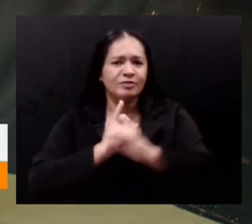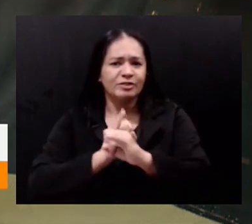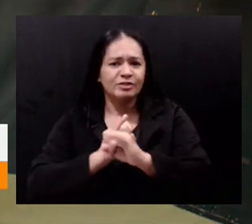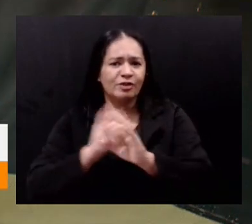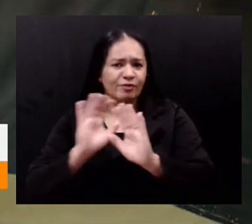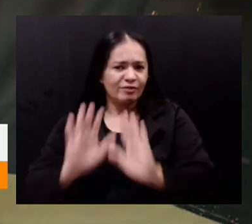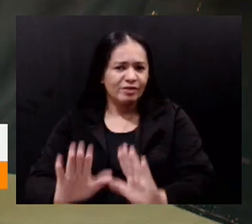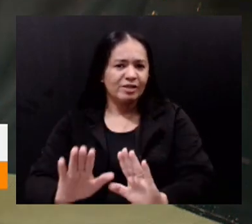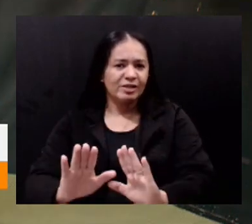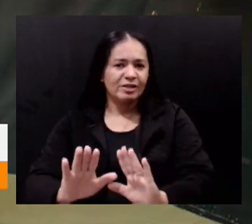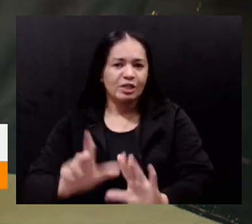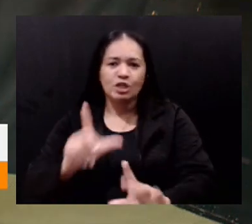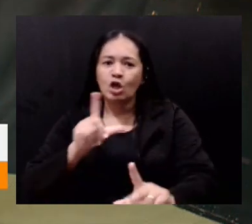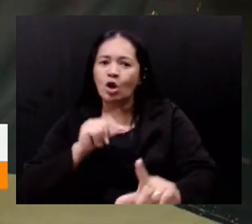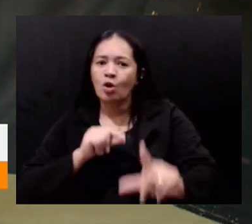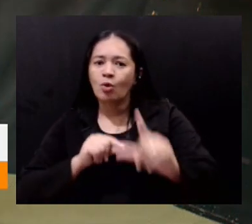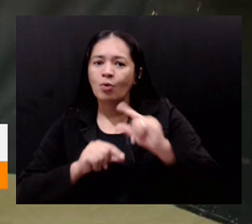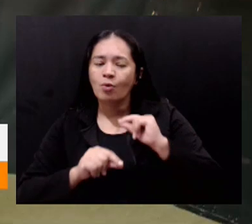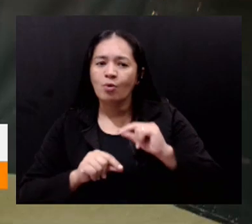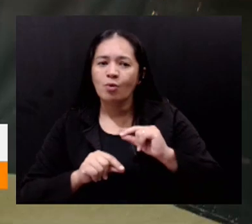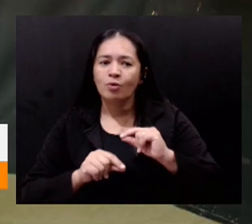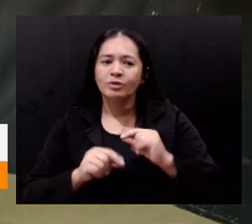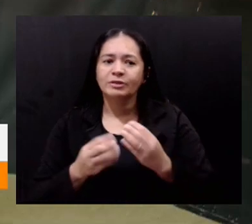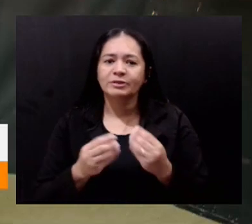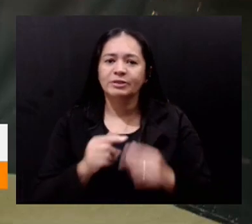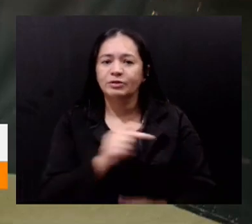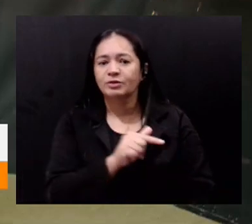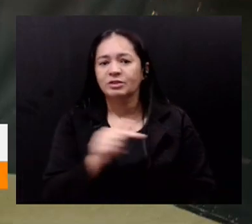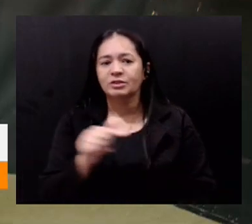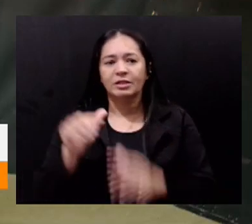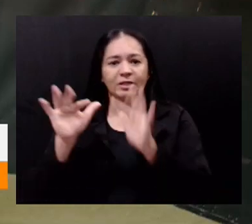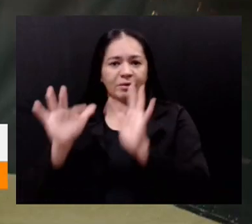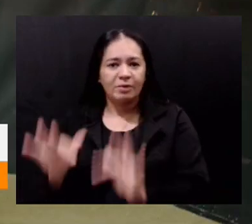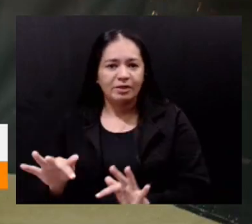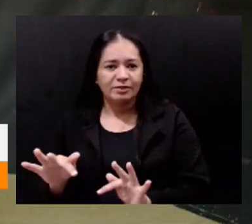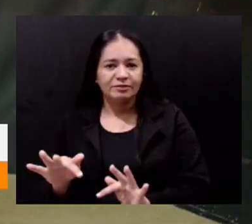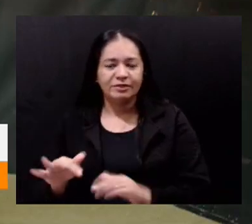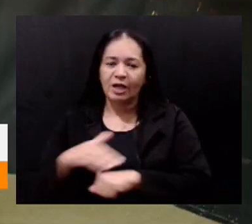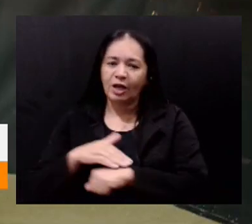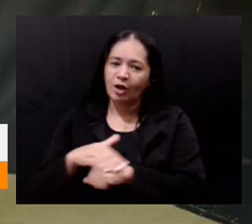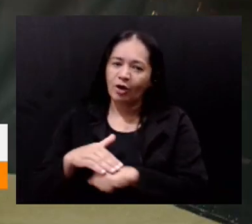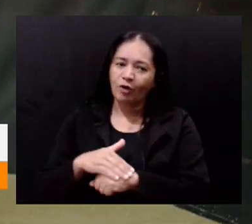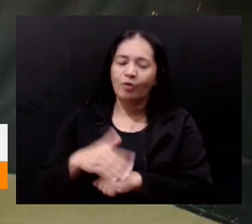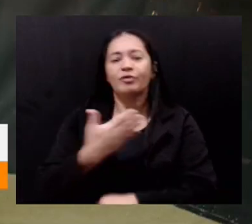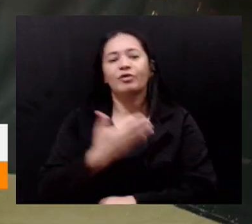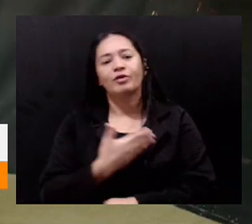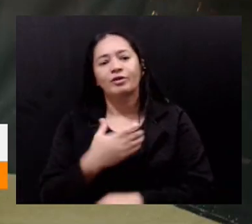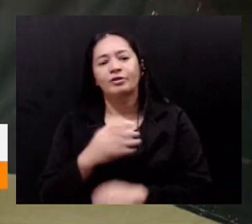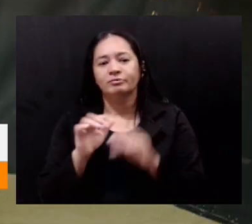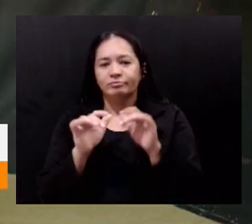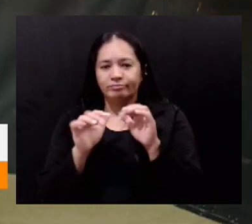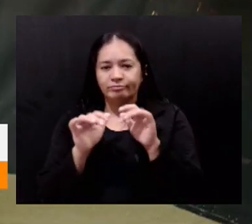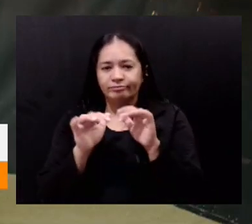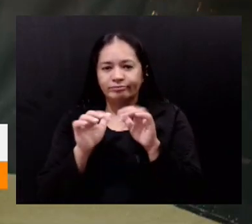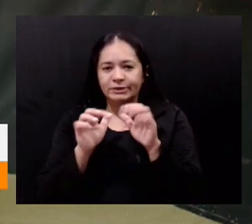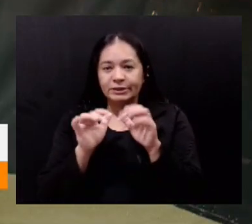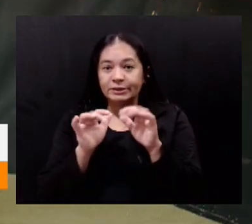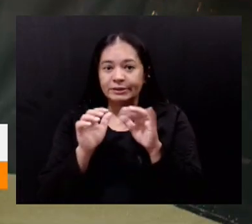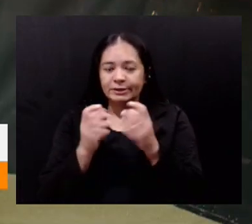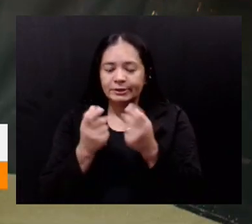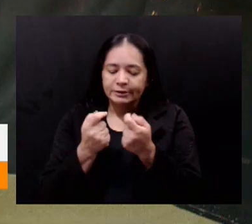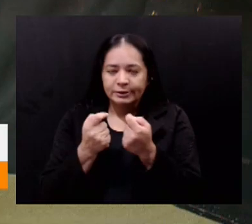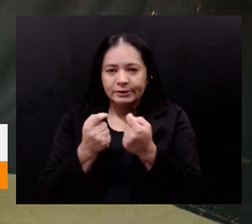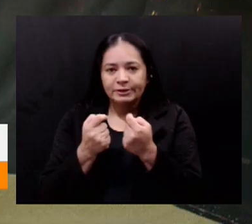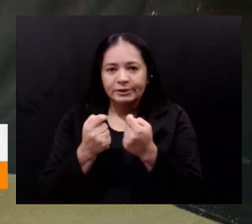final de um final de semana ficar conversando com seus amigos aqui, ó, no computador, ou enfim, no seu tablet, no seu